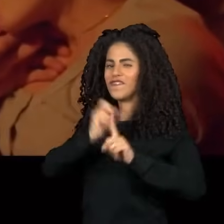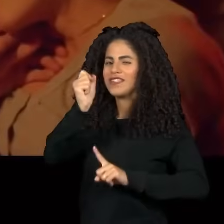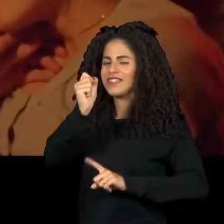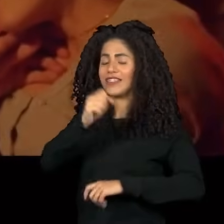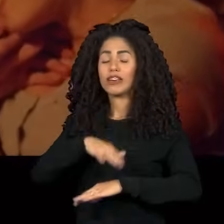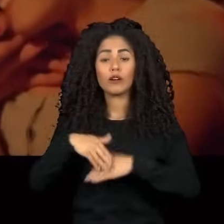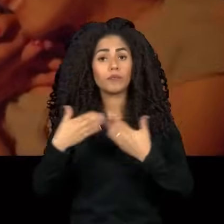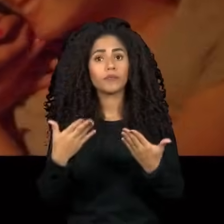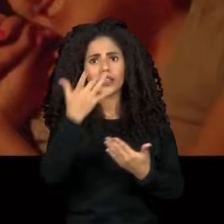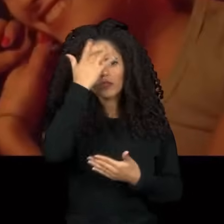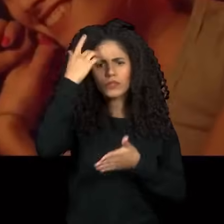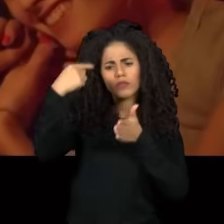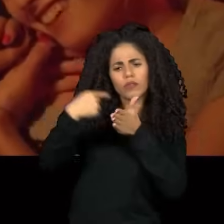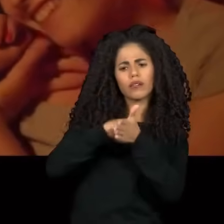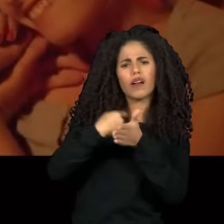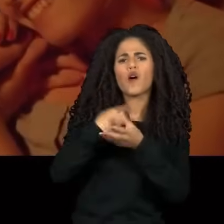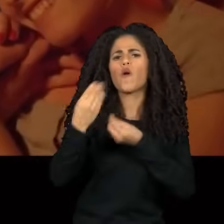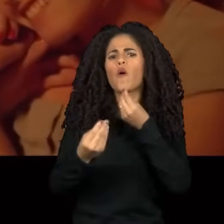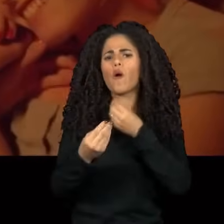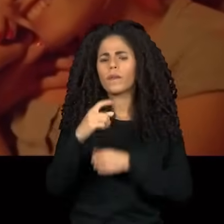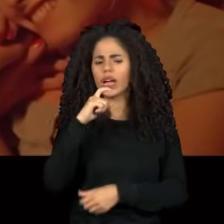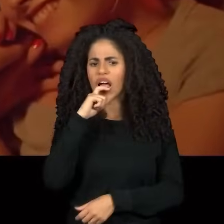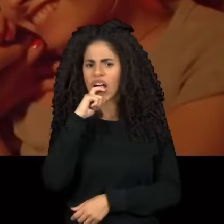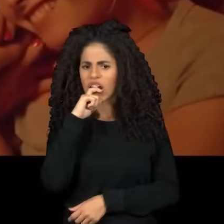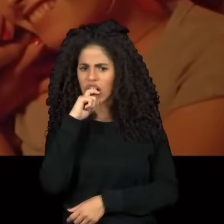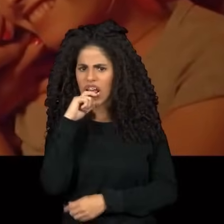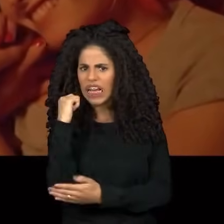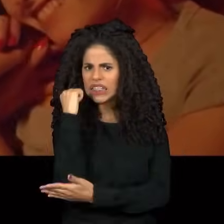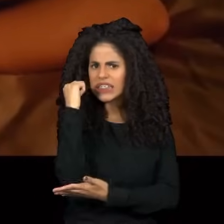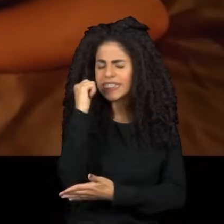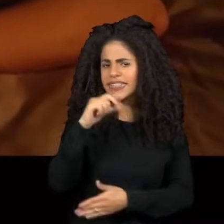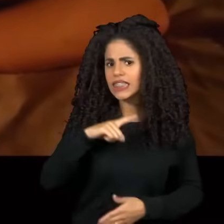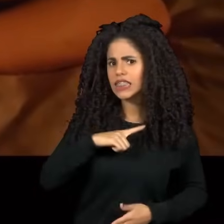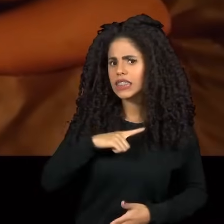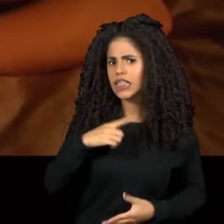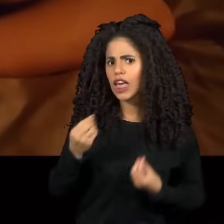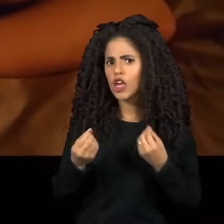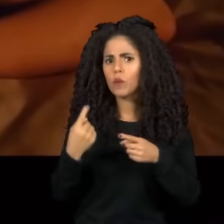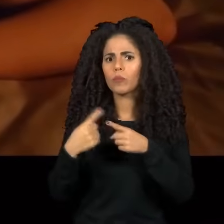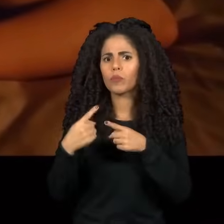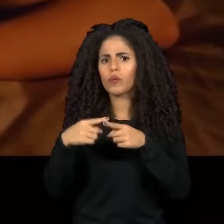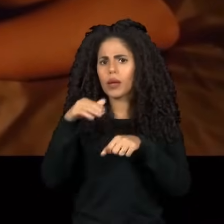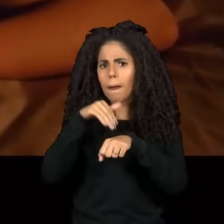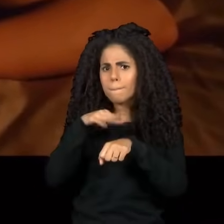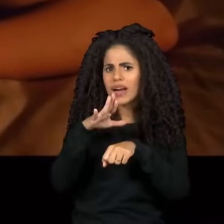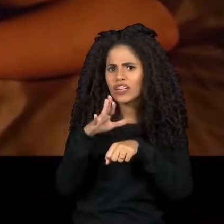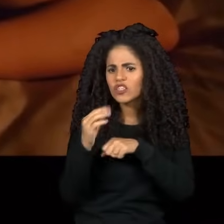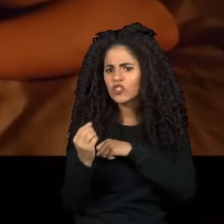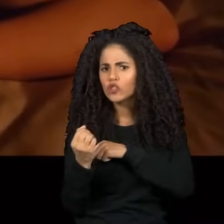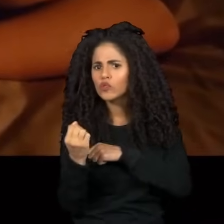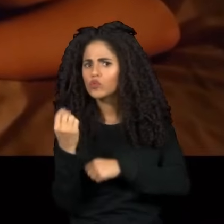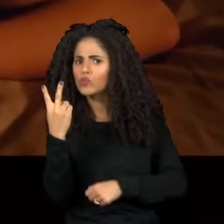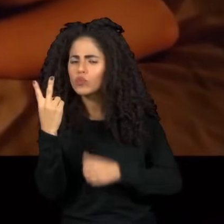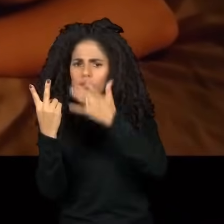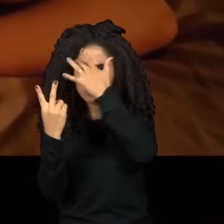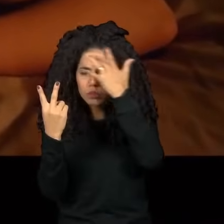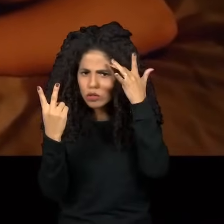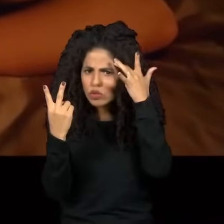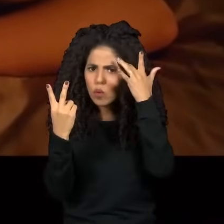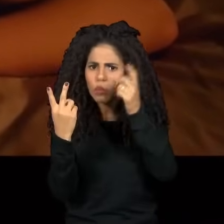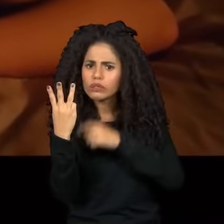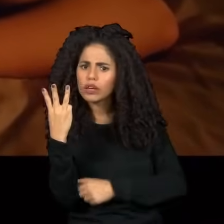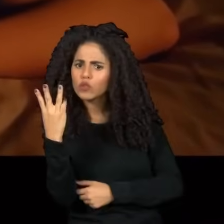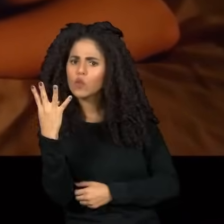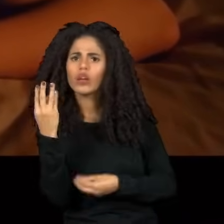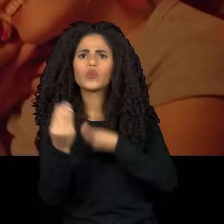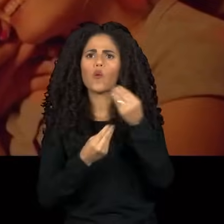pessoas me perguntam também até sobre ciúmes. Como que é sobre os ciúmes quando se envolve mais de uma pessoa numa relação? Eu falo que ciúmes é relativo, né? É um ponto